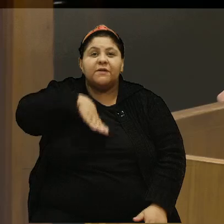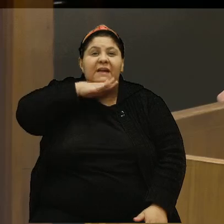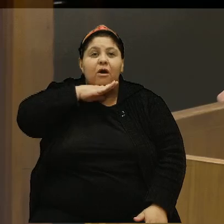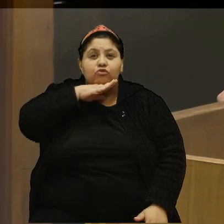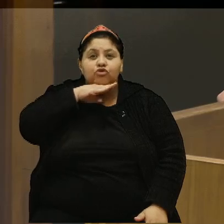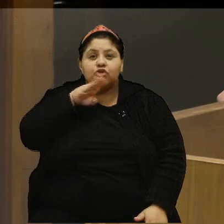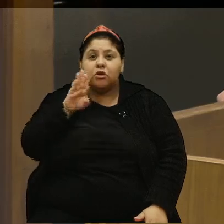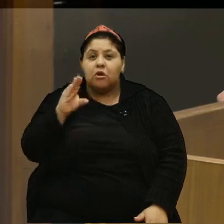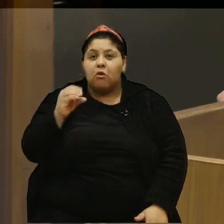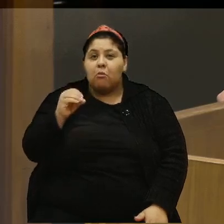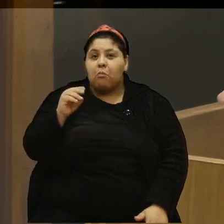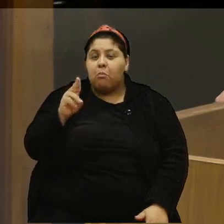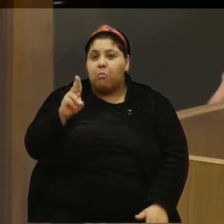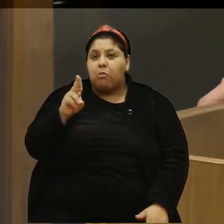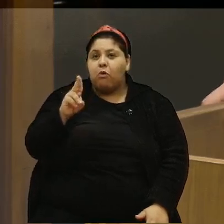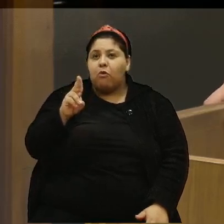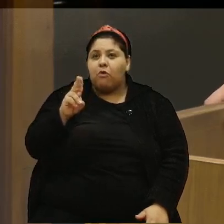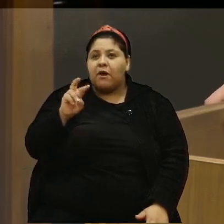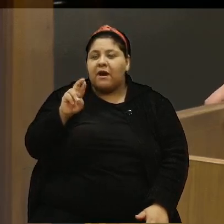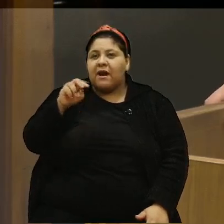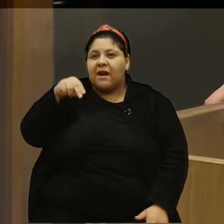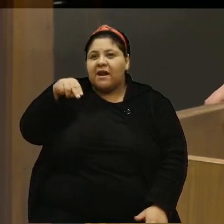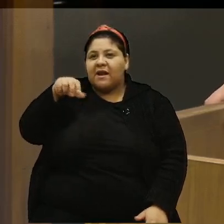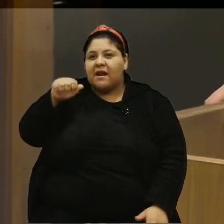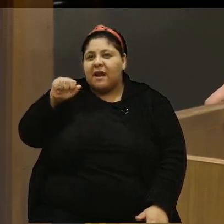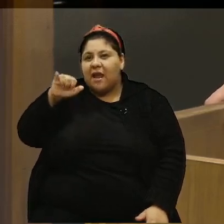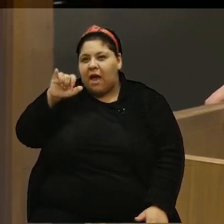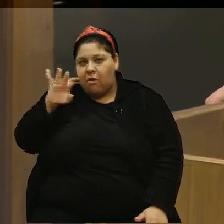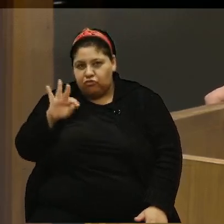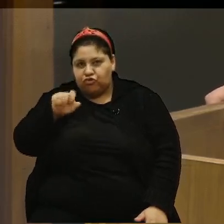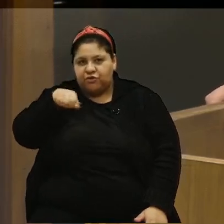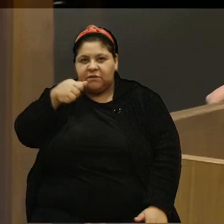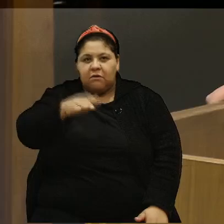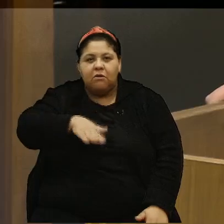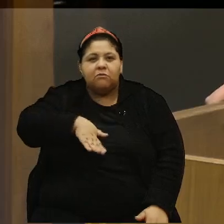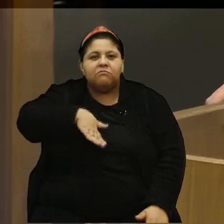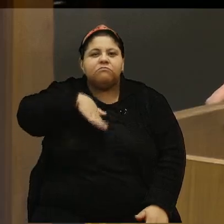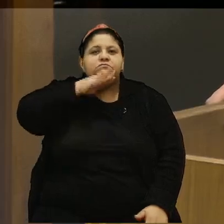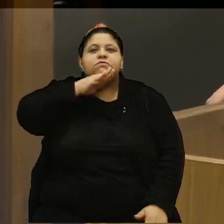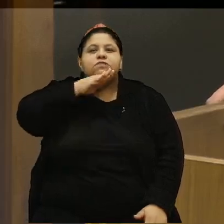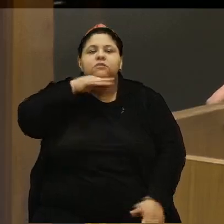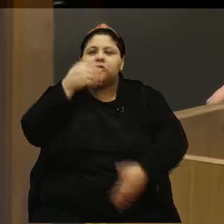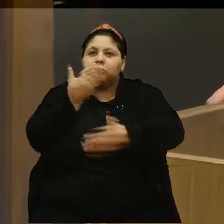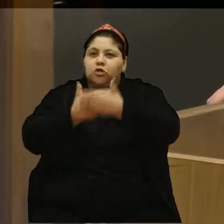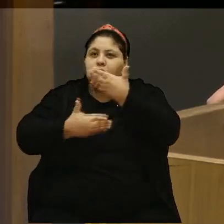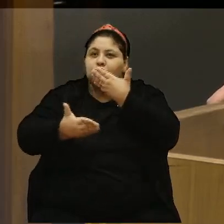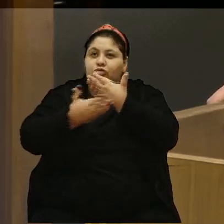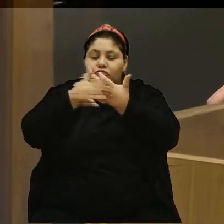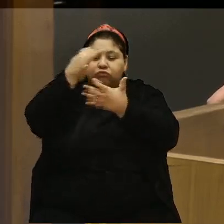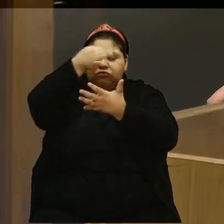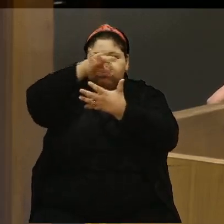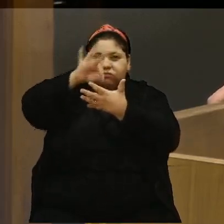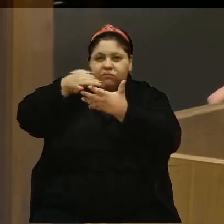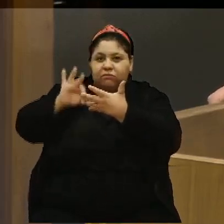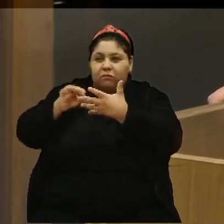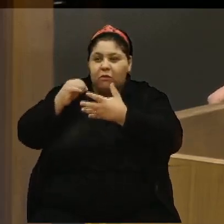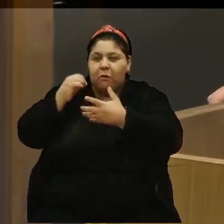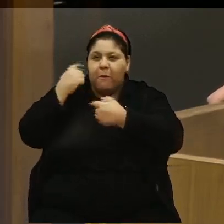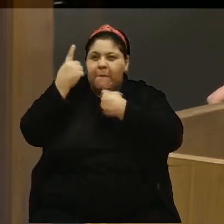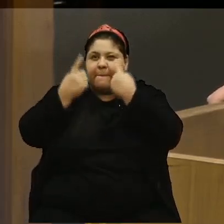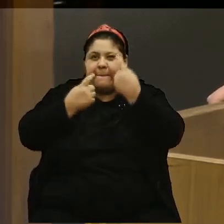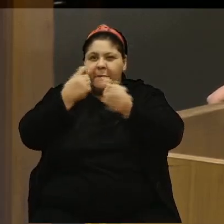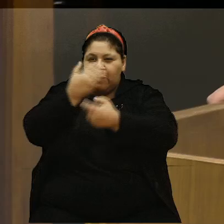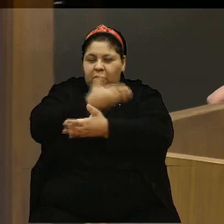E todas essas questões, elas devem ser de responsabilidade e preocupação pública.